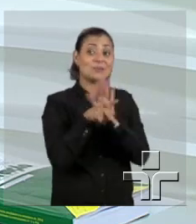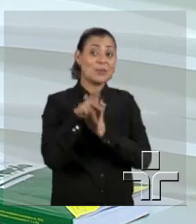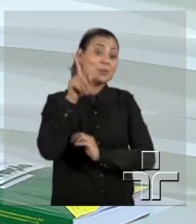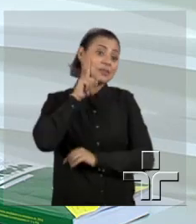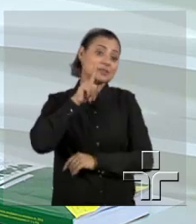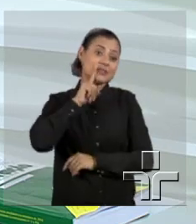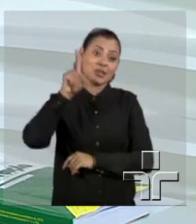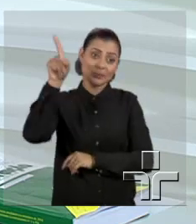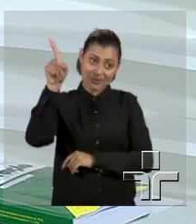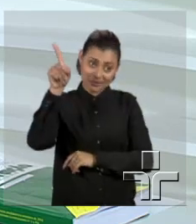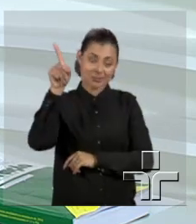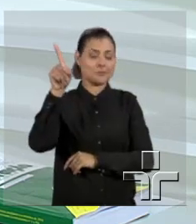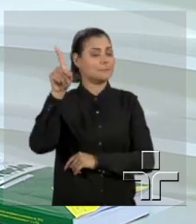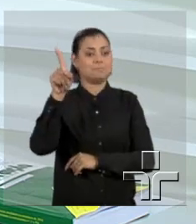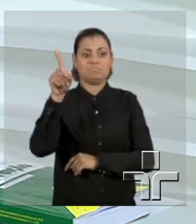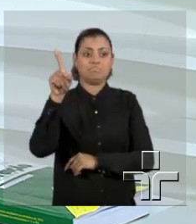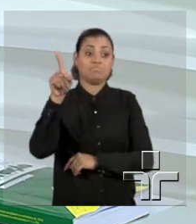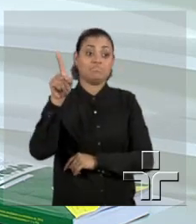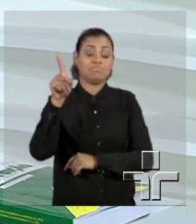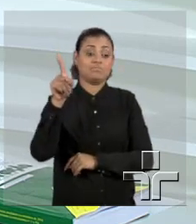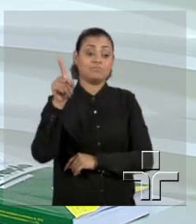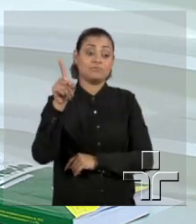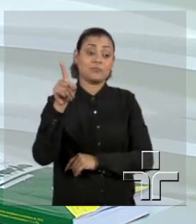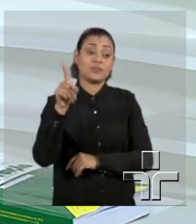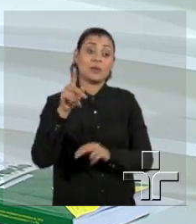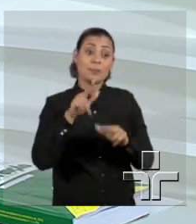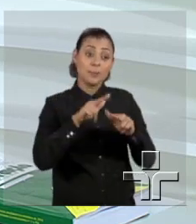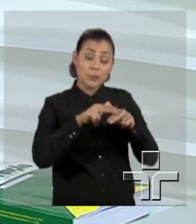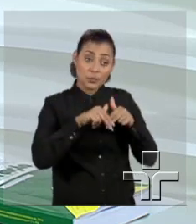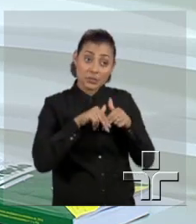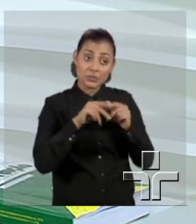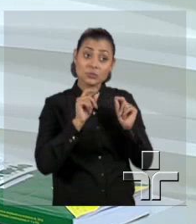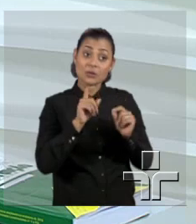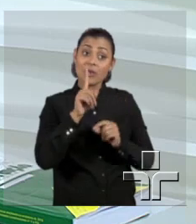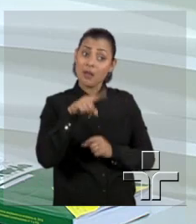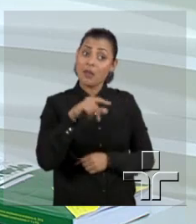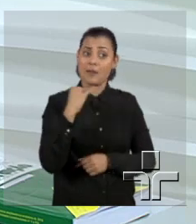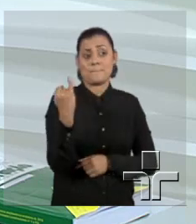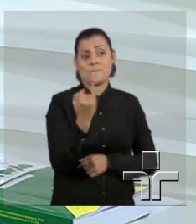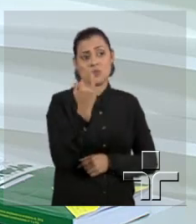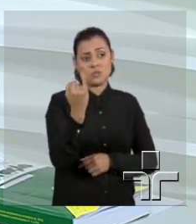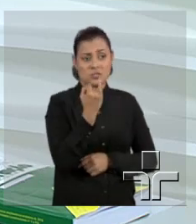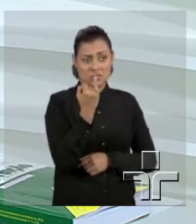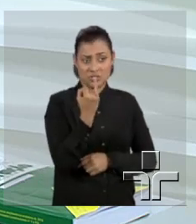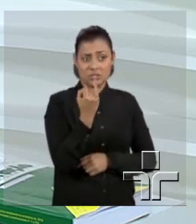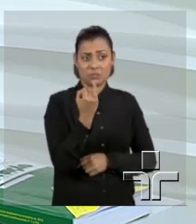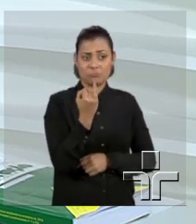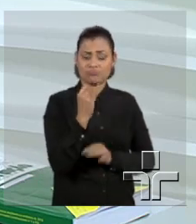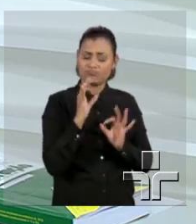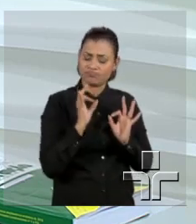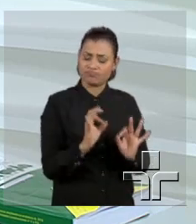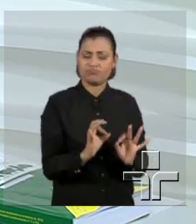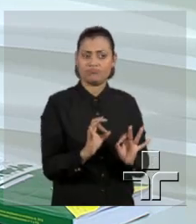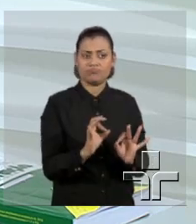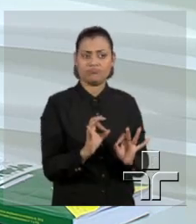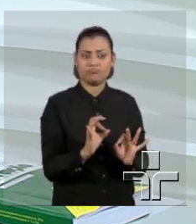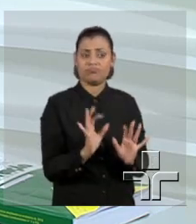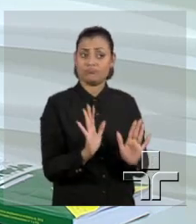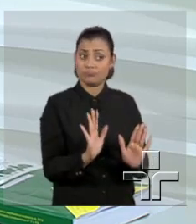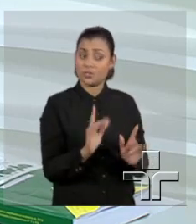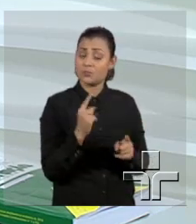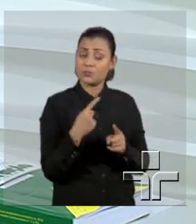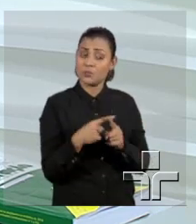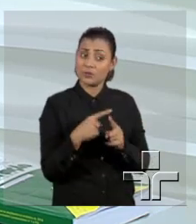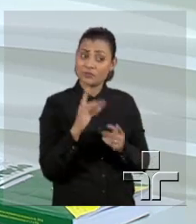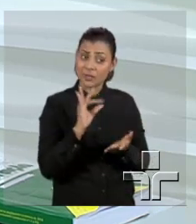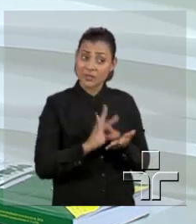da linha do nepotismo, ele é importantíssimo, da maior relevância, porque vai fazer